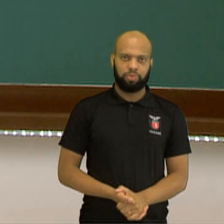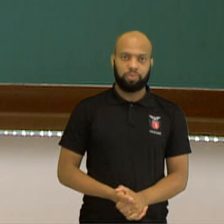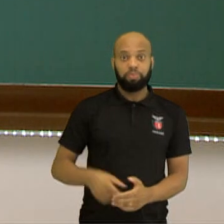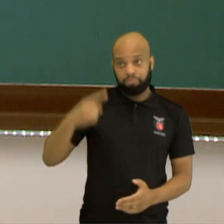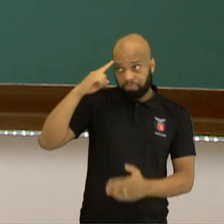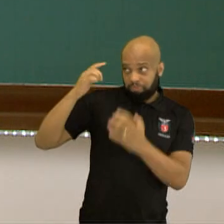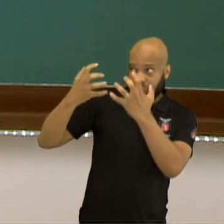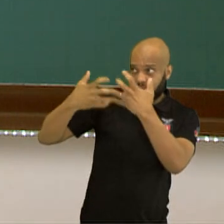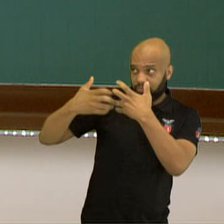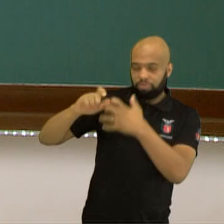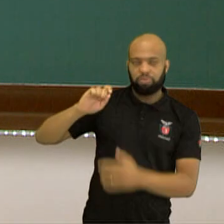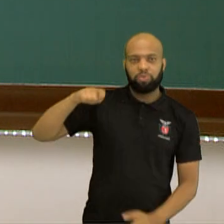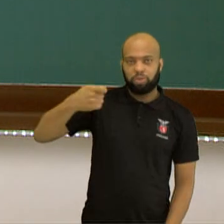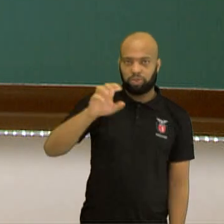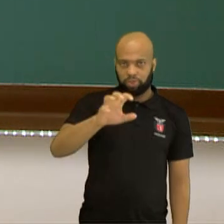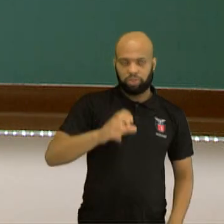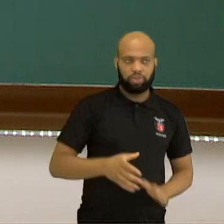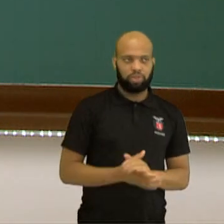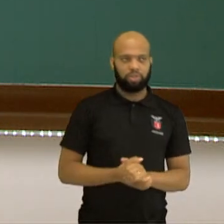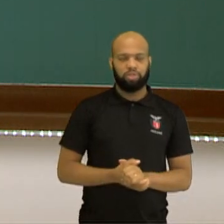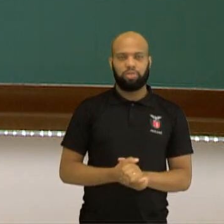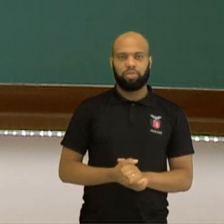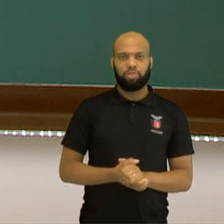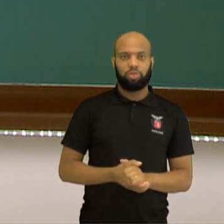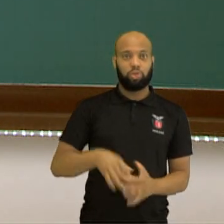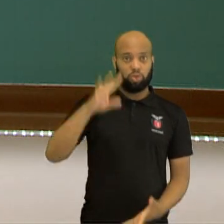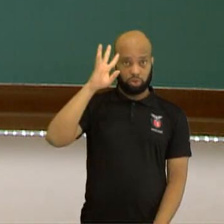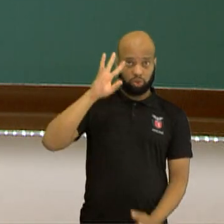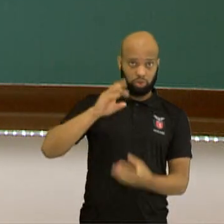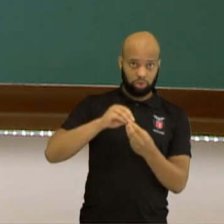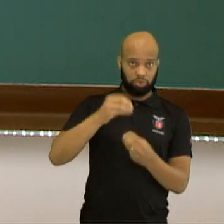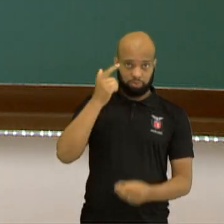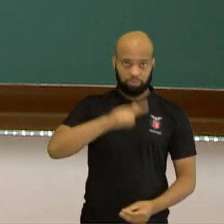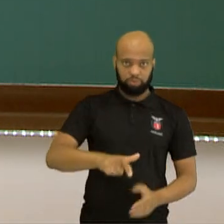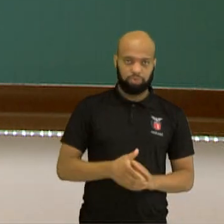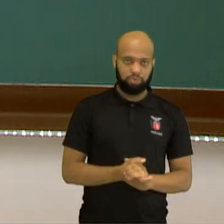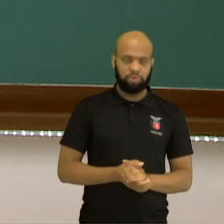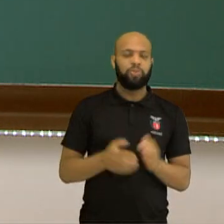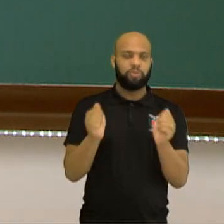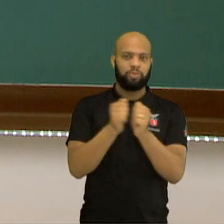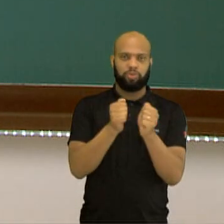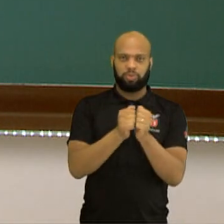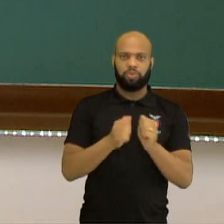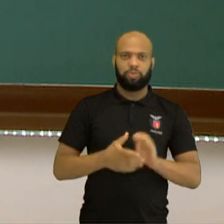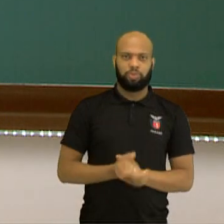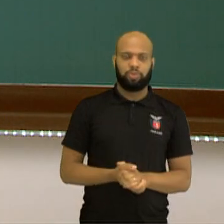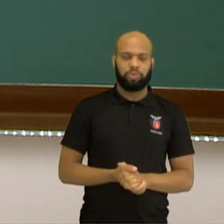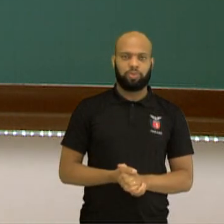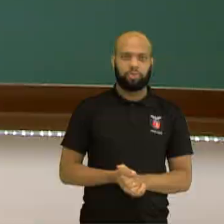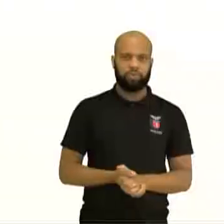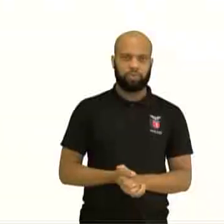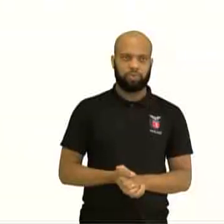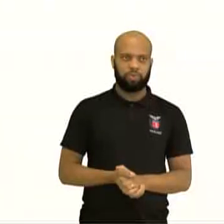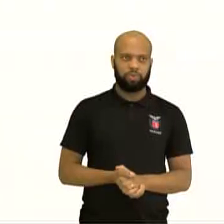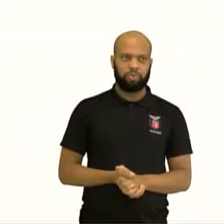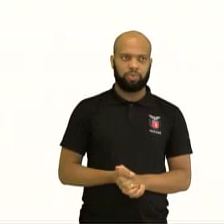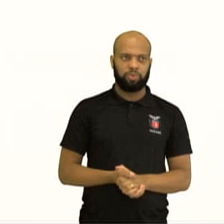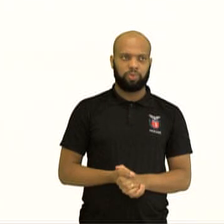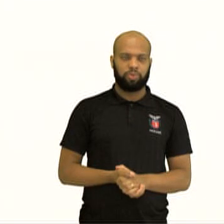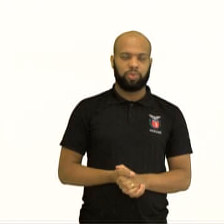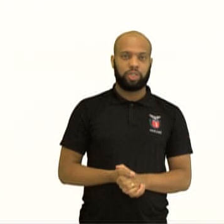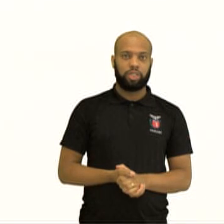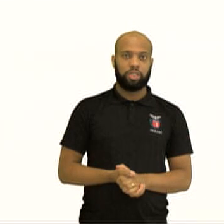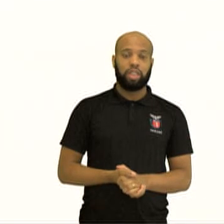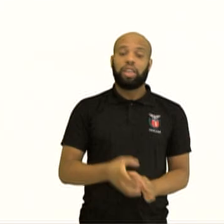Pensou sobre a questão? Já chegou a uma conclusão? Vem comigo ver então. A morte